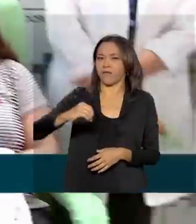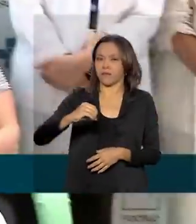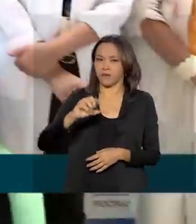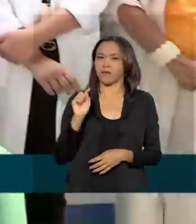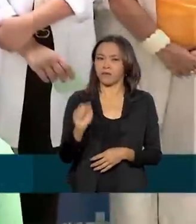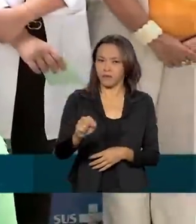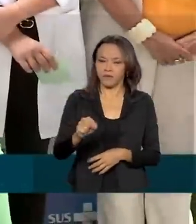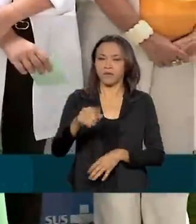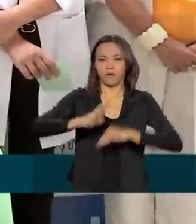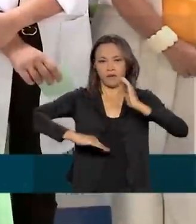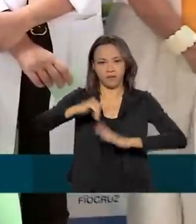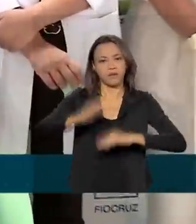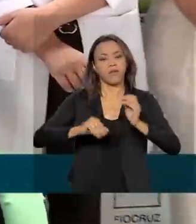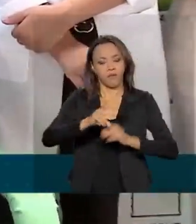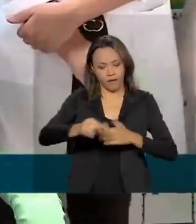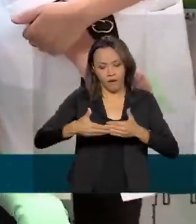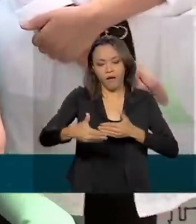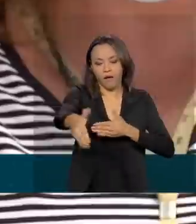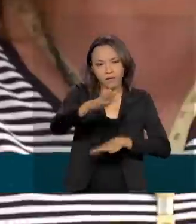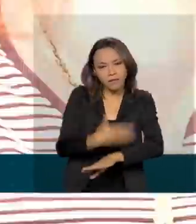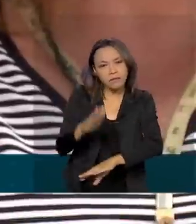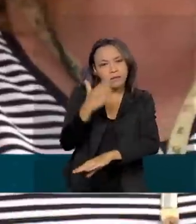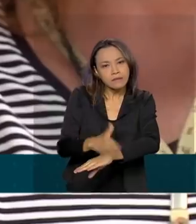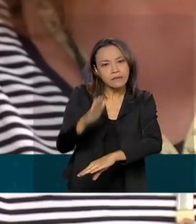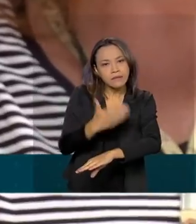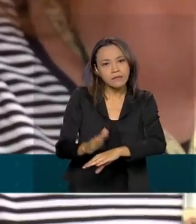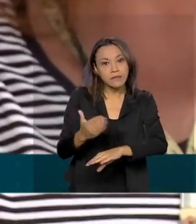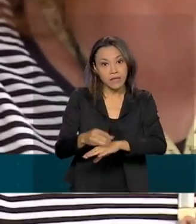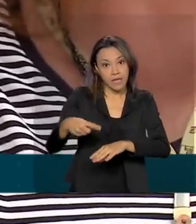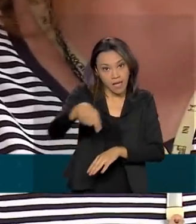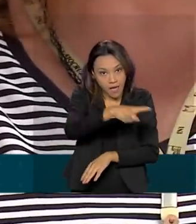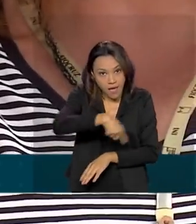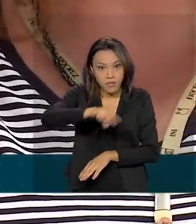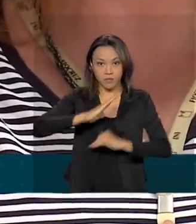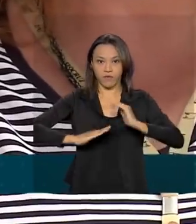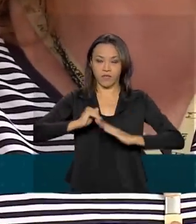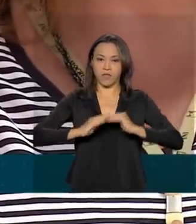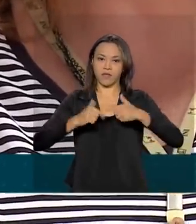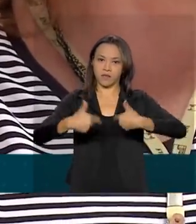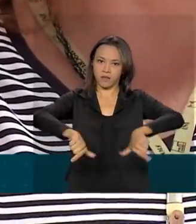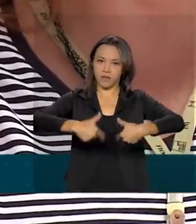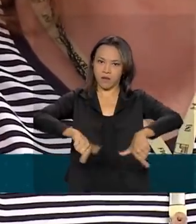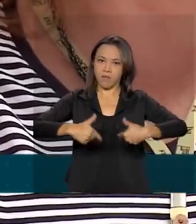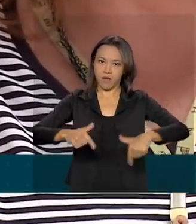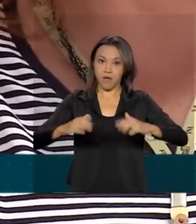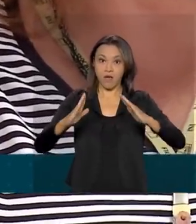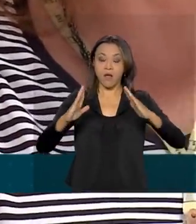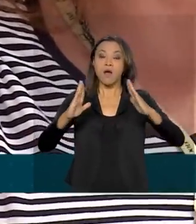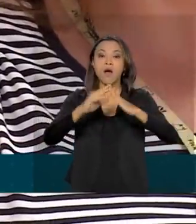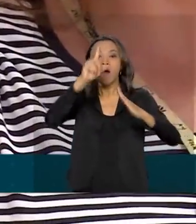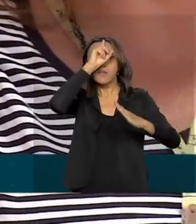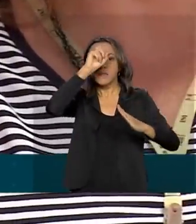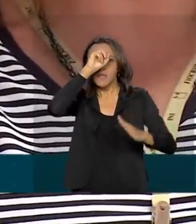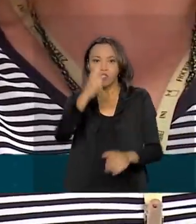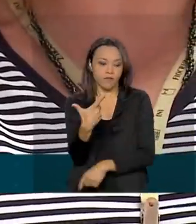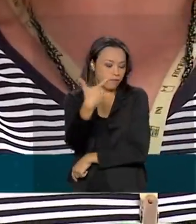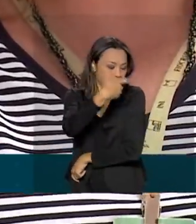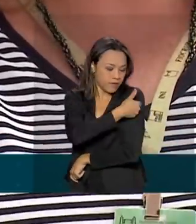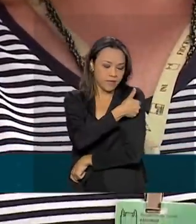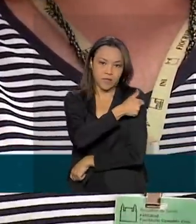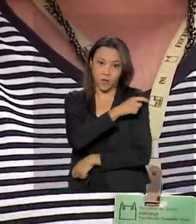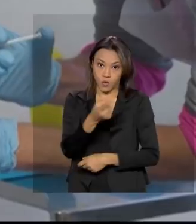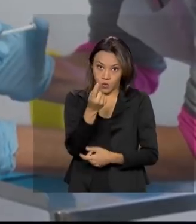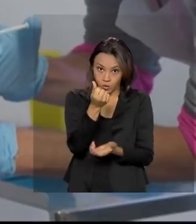trabalhadores do Sistema Único de Saúde que atua a mente nas salas de vacinação o investimento Federal